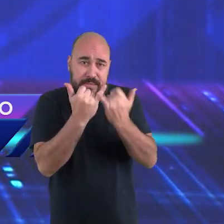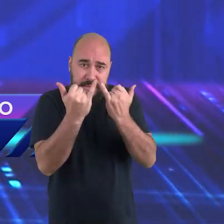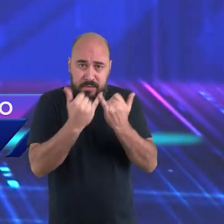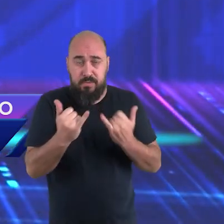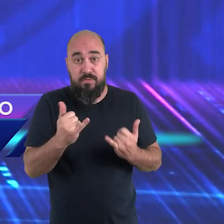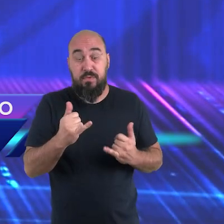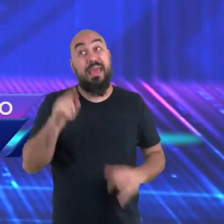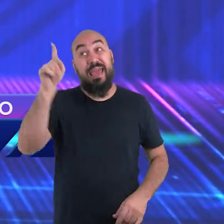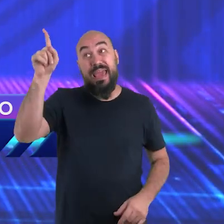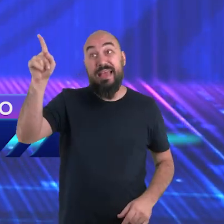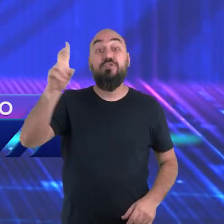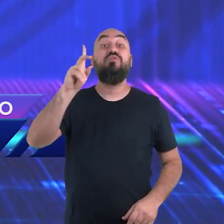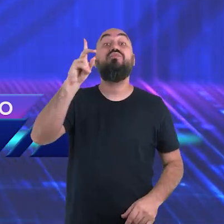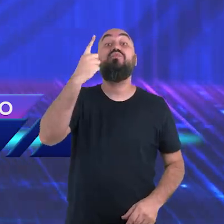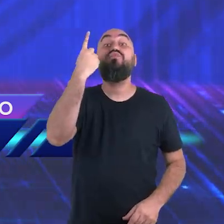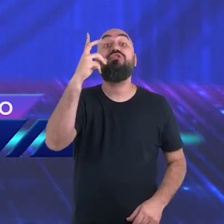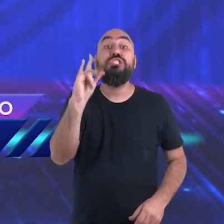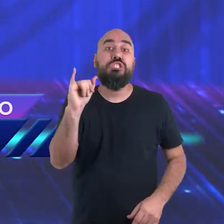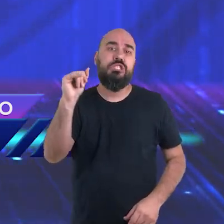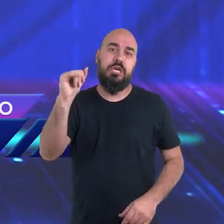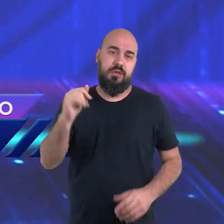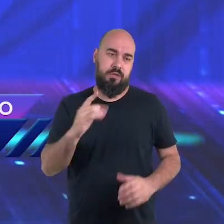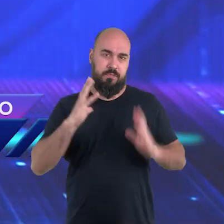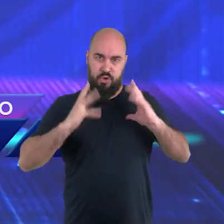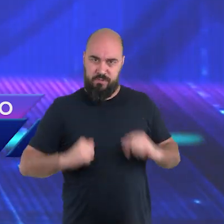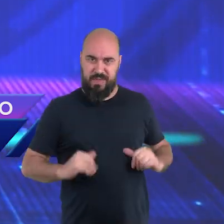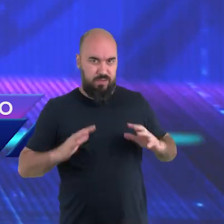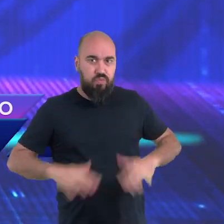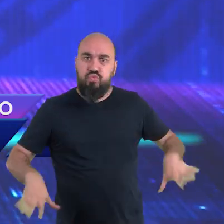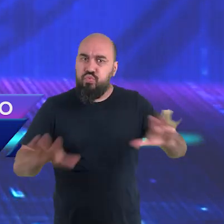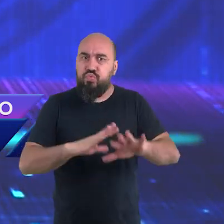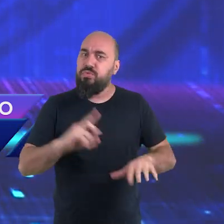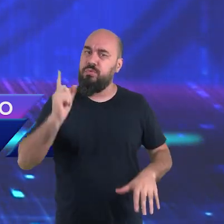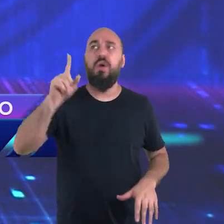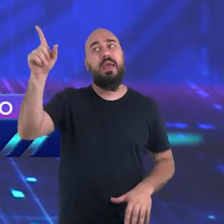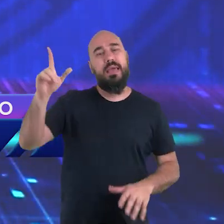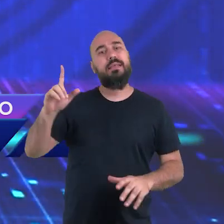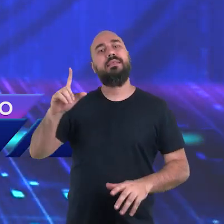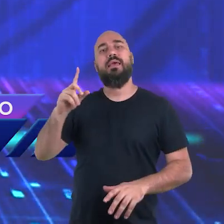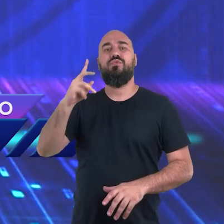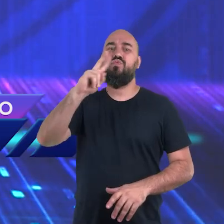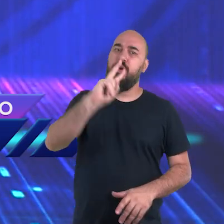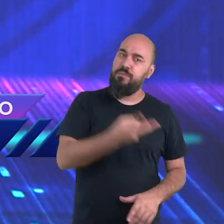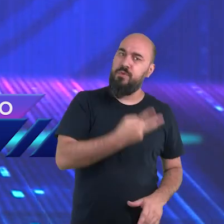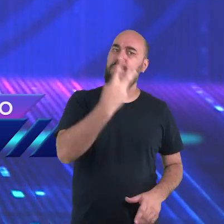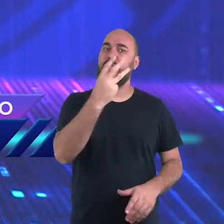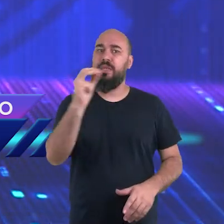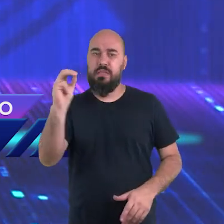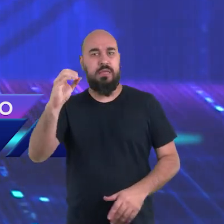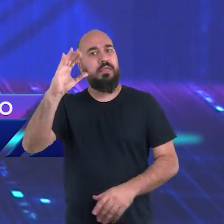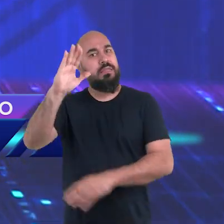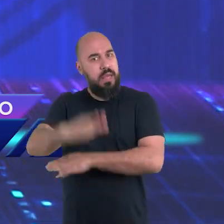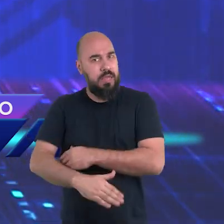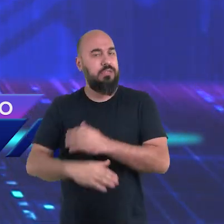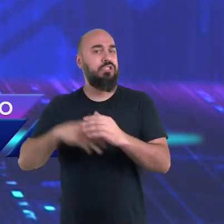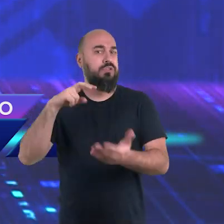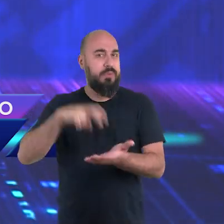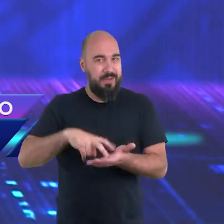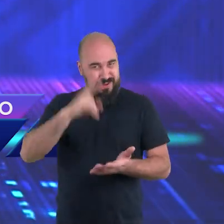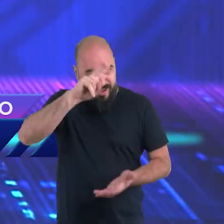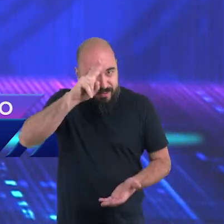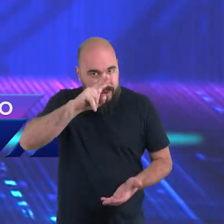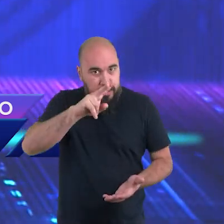de 2.300 tardes e manhãs, tema que nós já estudamos aqui no Arena do Futuro. Se você não viu esse programa, eu te